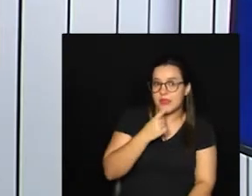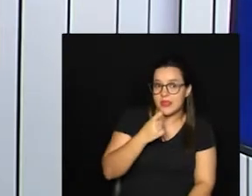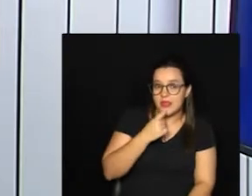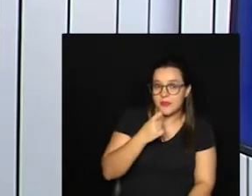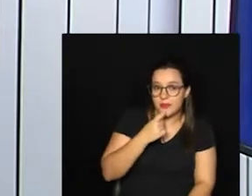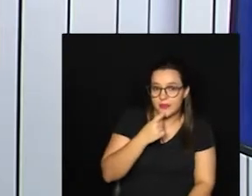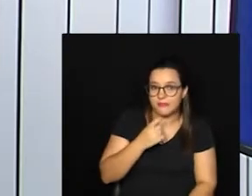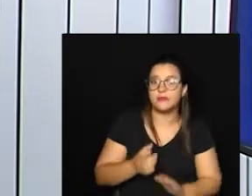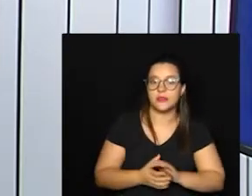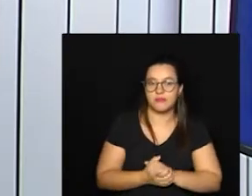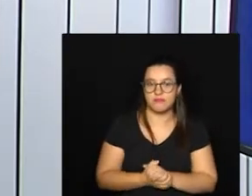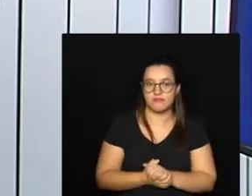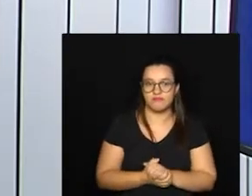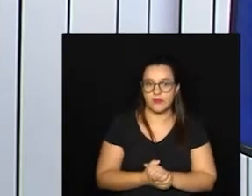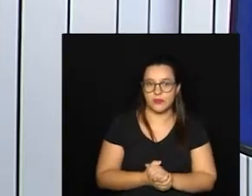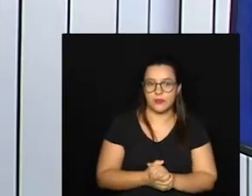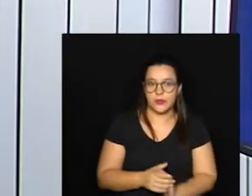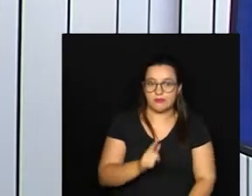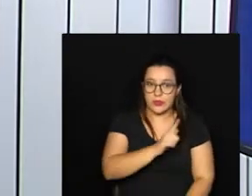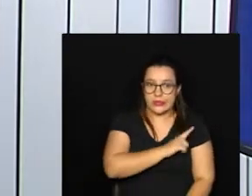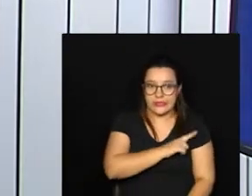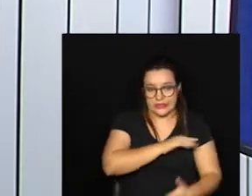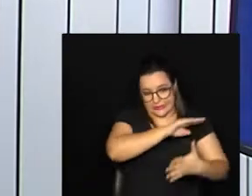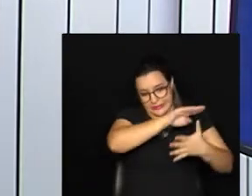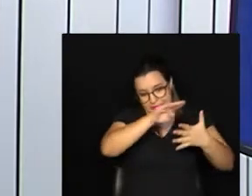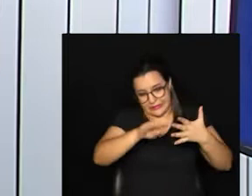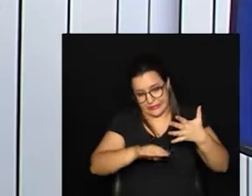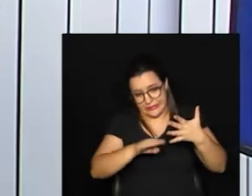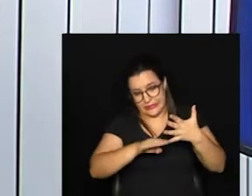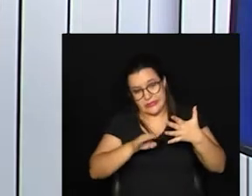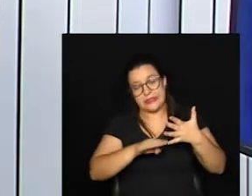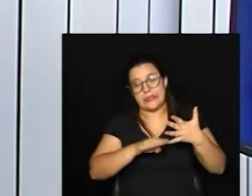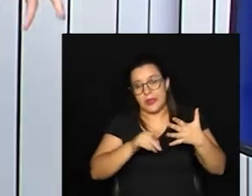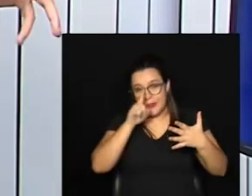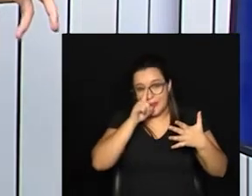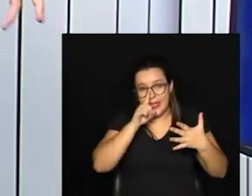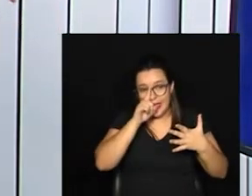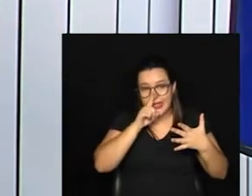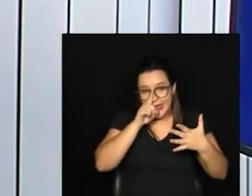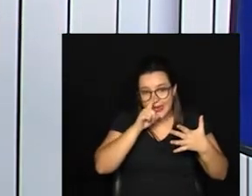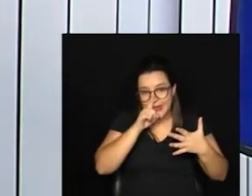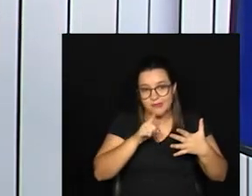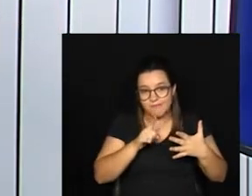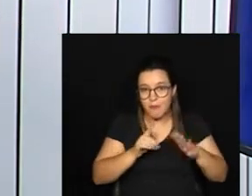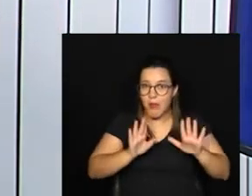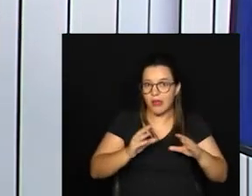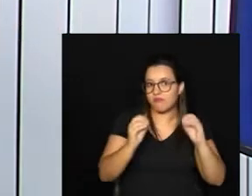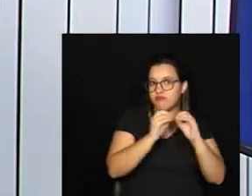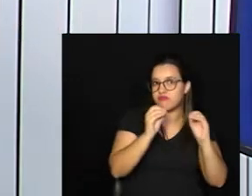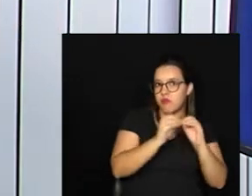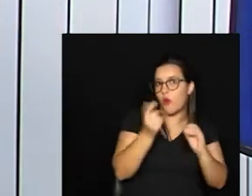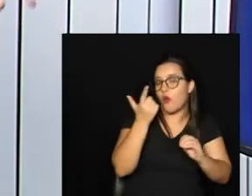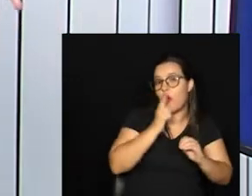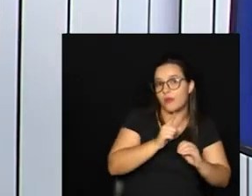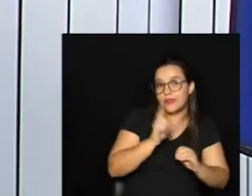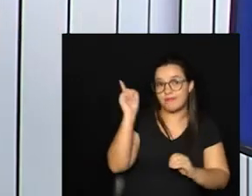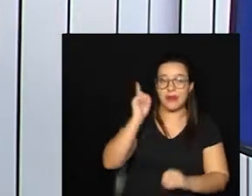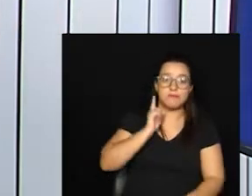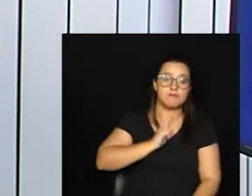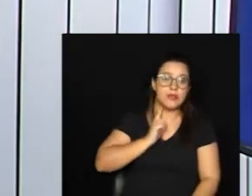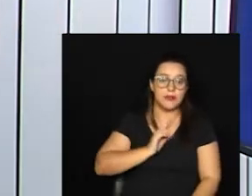Lucarelli. É verdade que o Guarani é o vice-lanterna da competição, mas conquistou esse bom resultado, então, fora de casa, lá em Belo